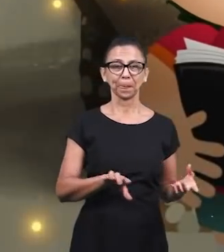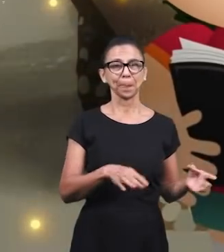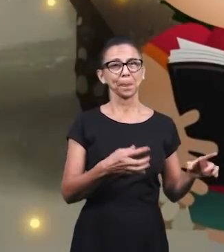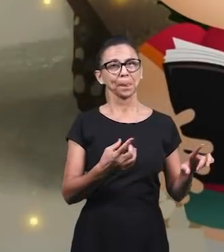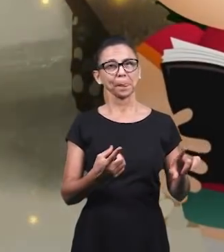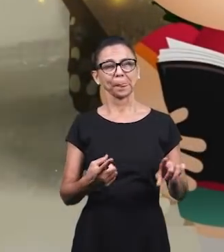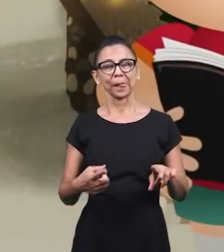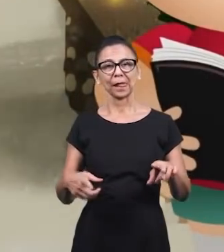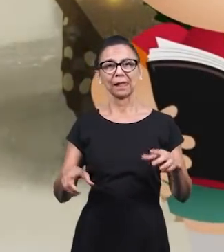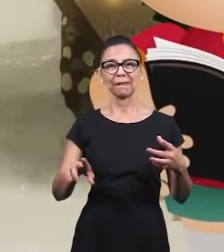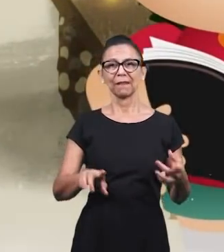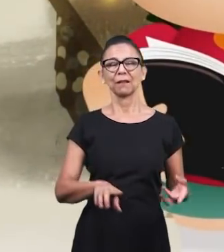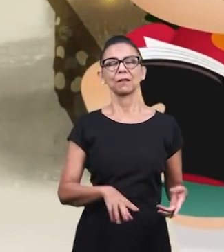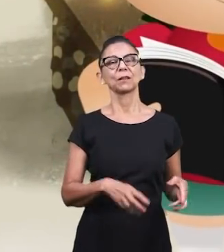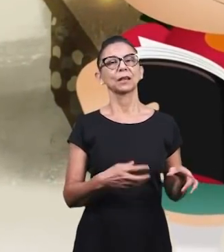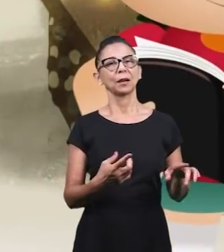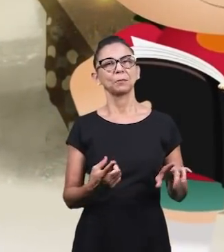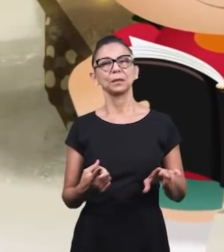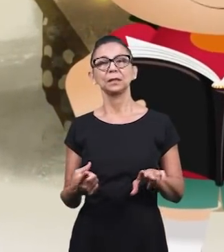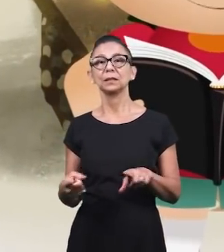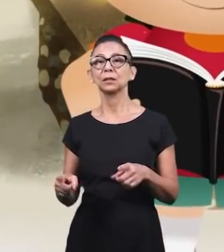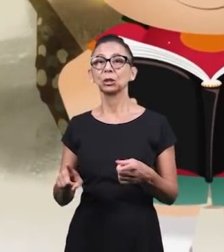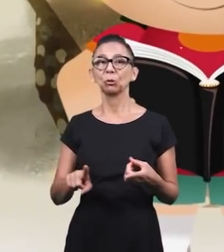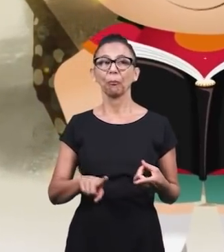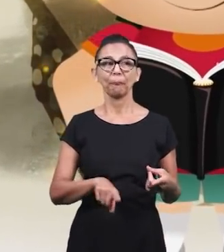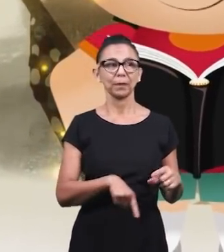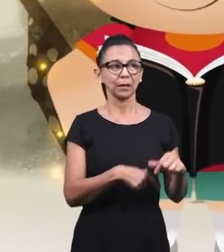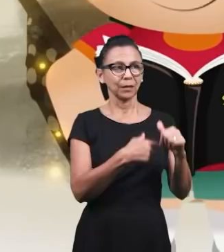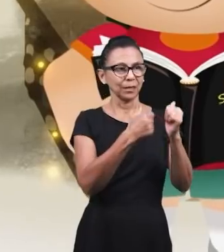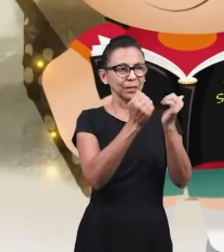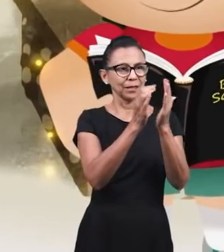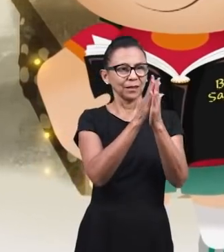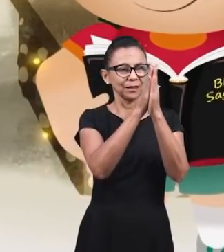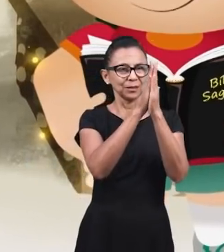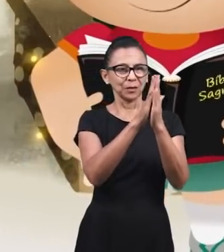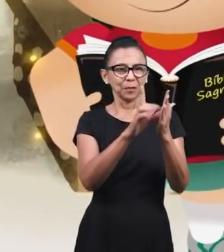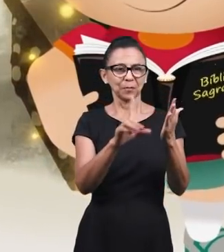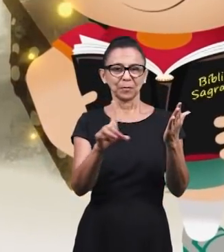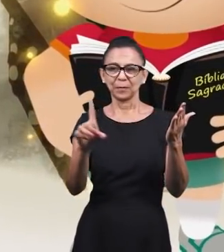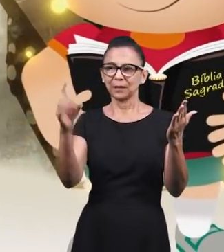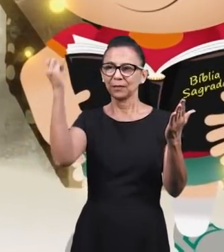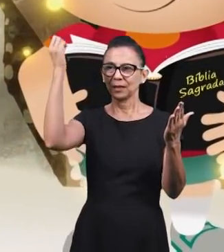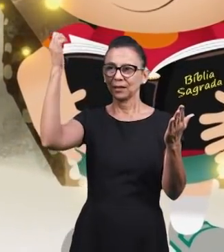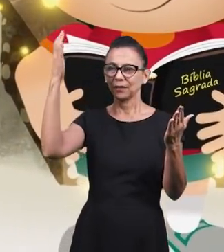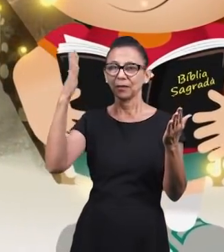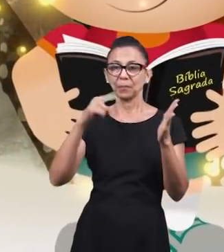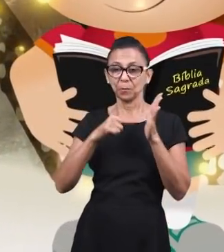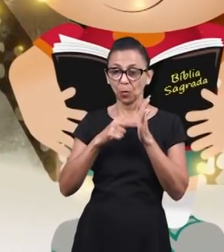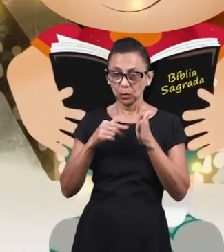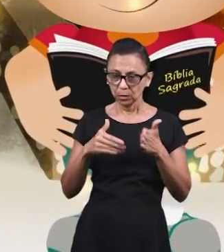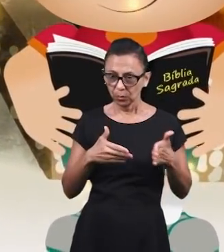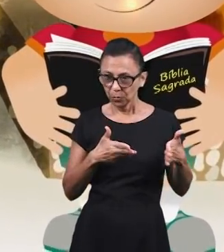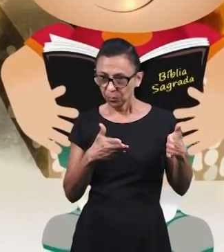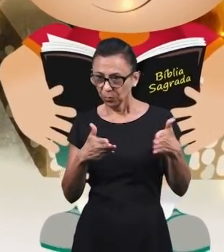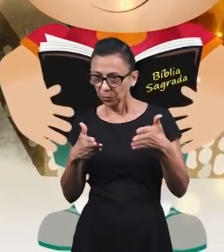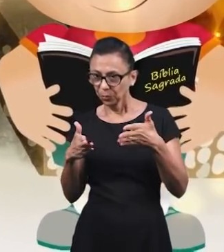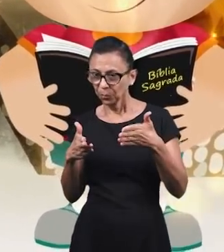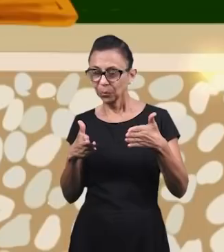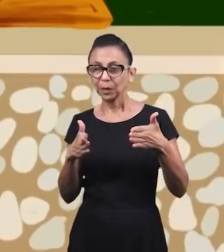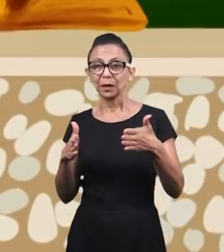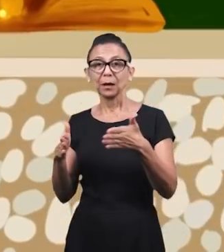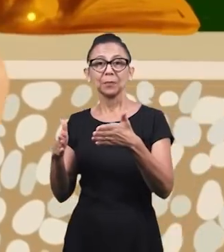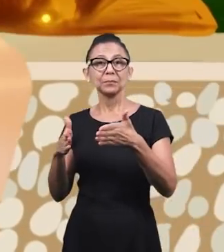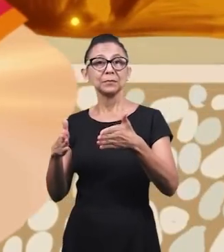Lâmpada para meus pés, o caminho ilumina, revelada